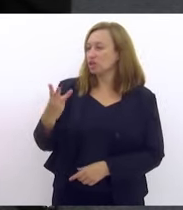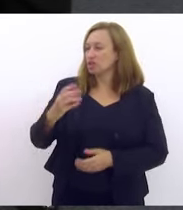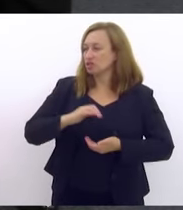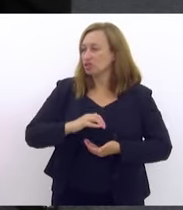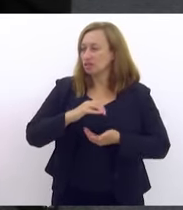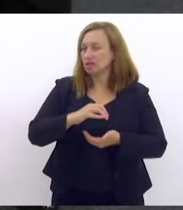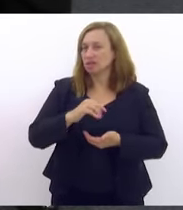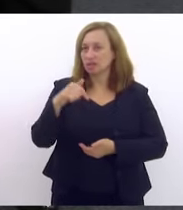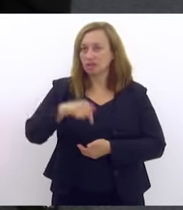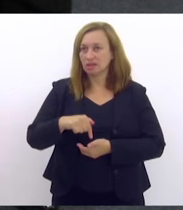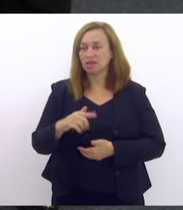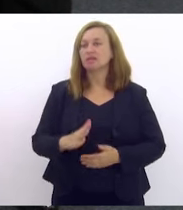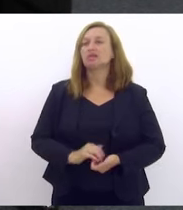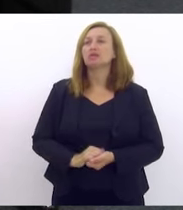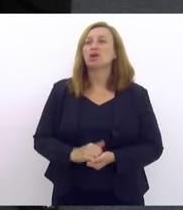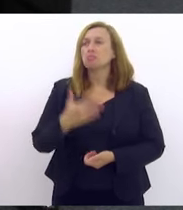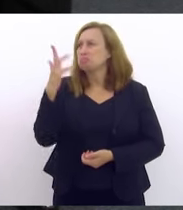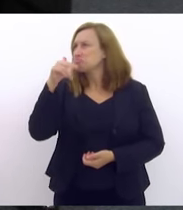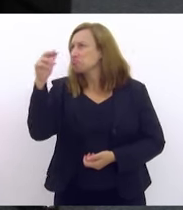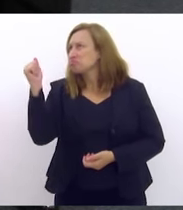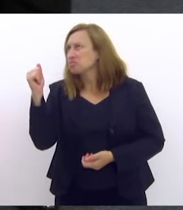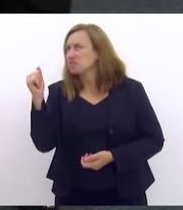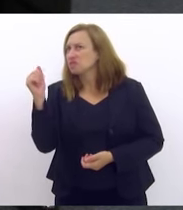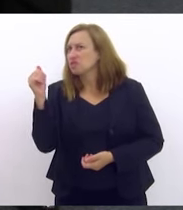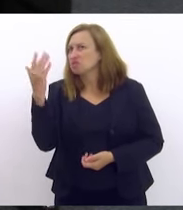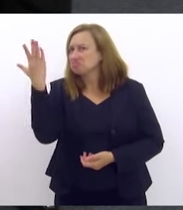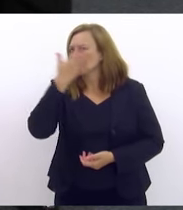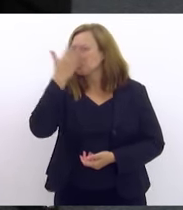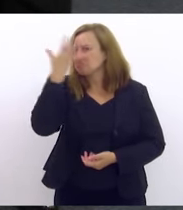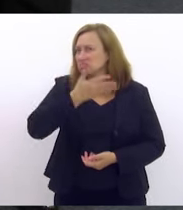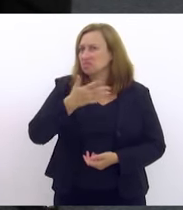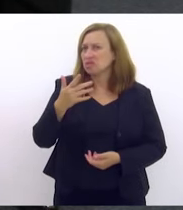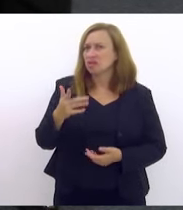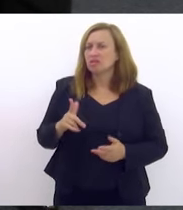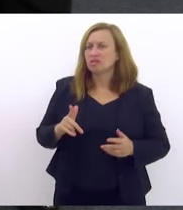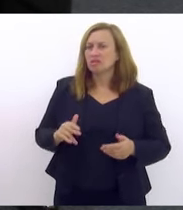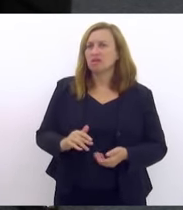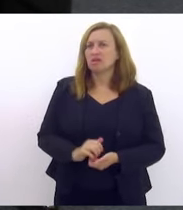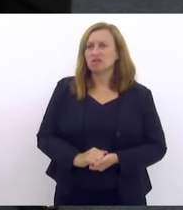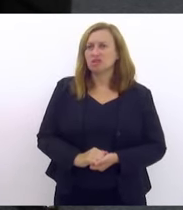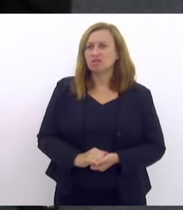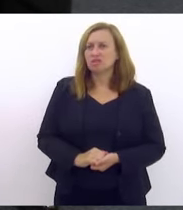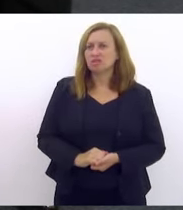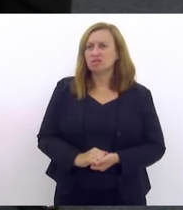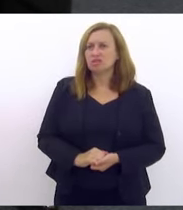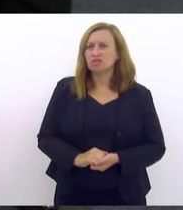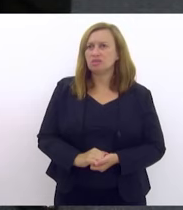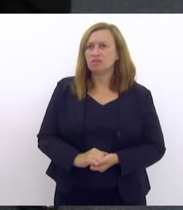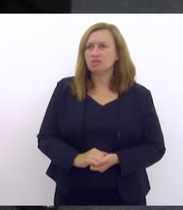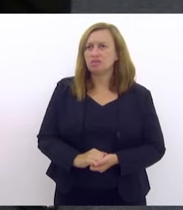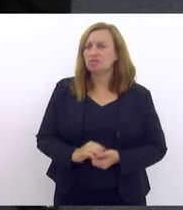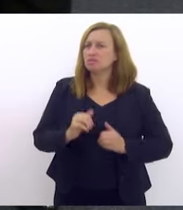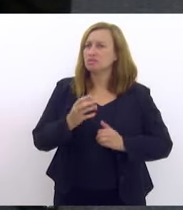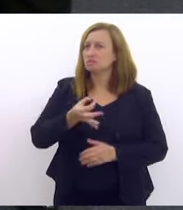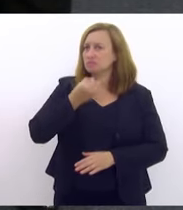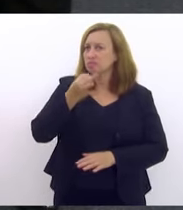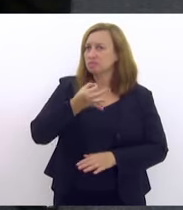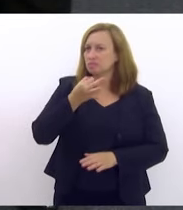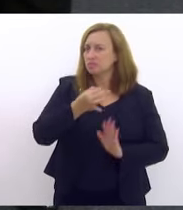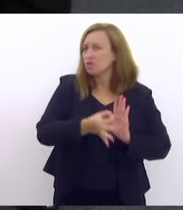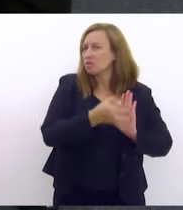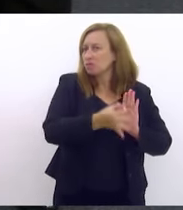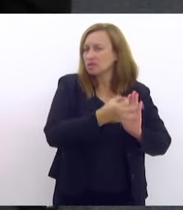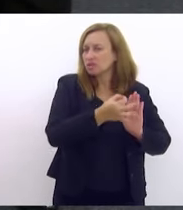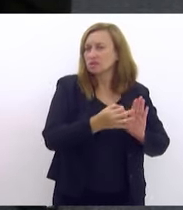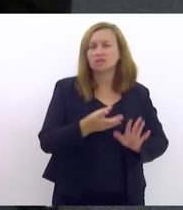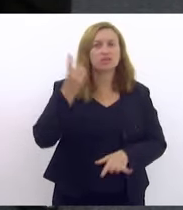aqui, e eu nunca vi nada parecido. Portanto, eu vou acompanhar o parecer do deputado Luiz Paulo,